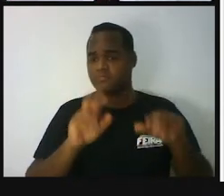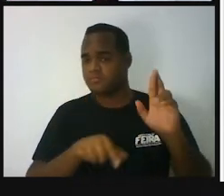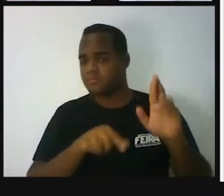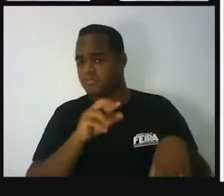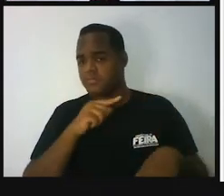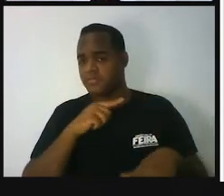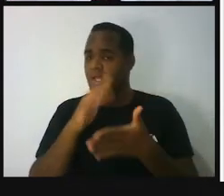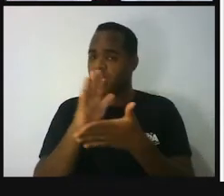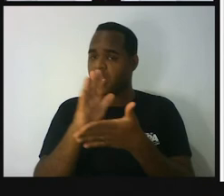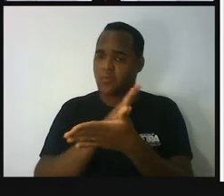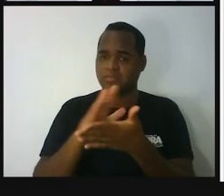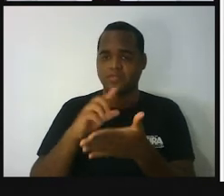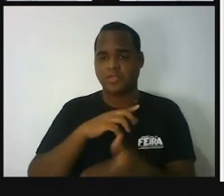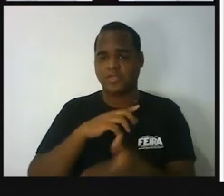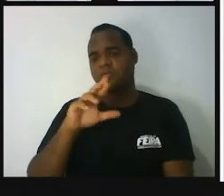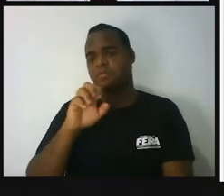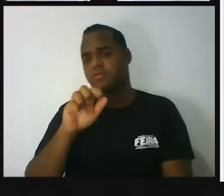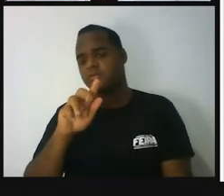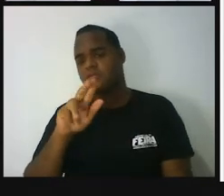é regular?